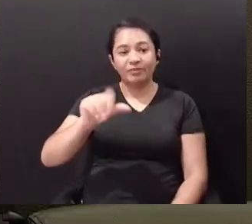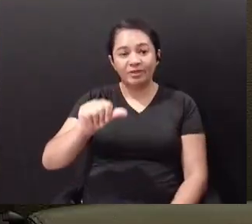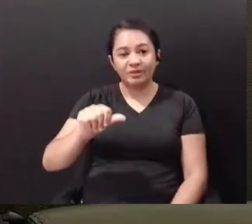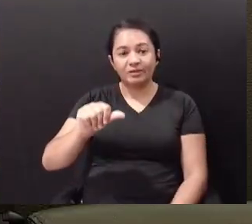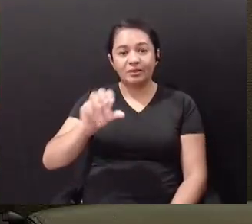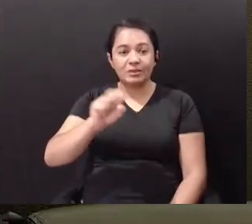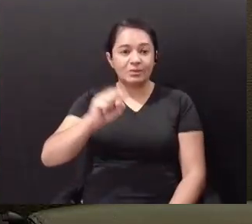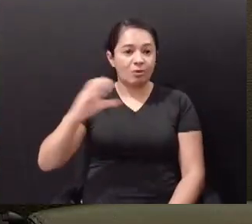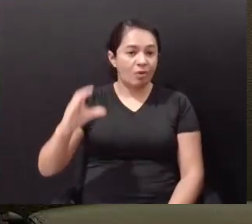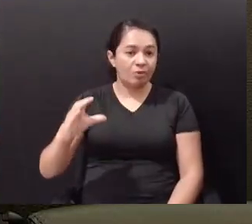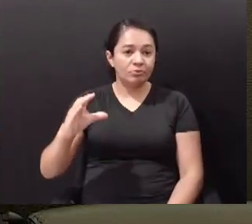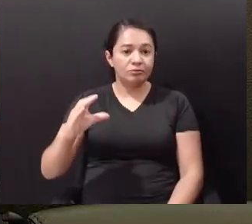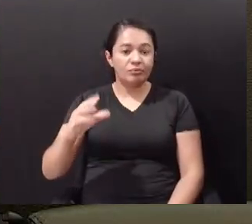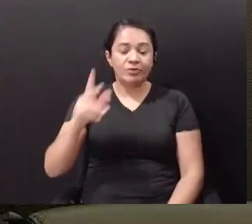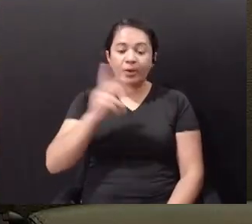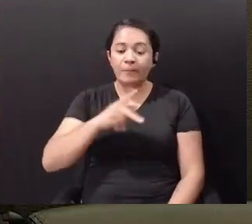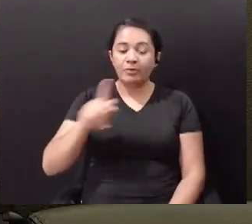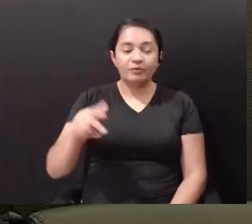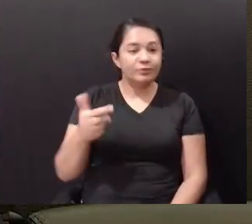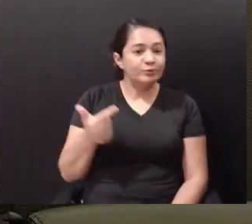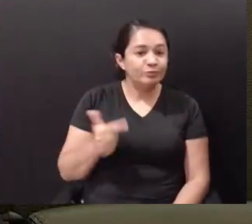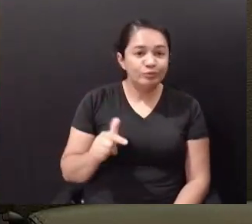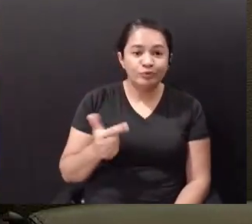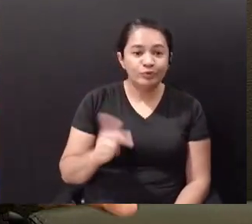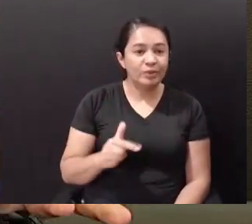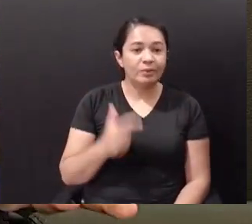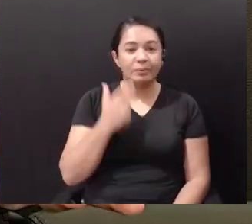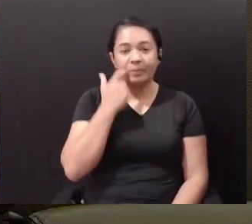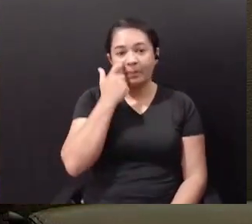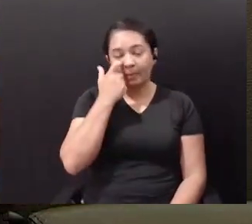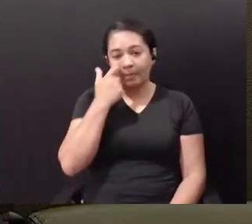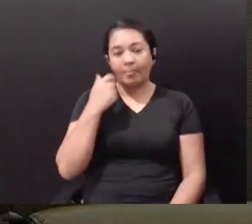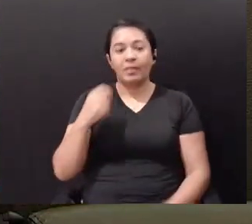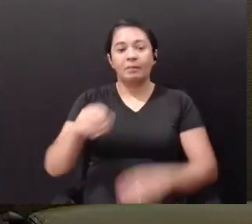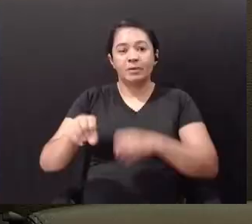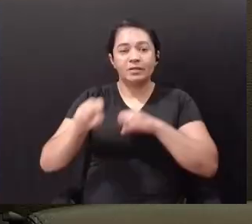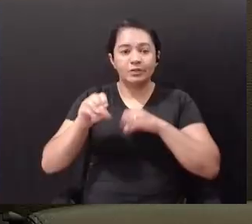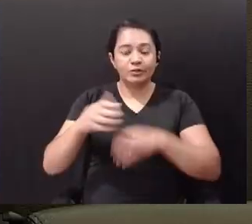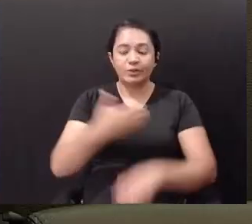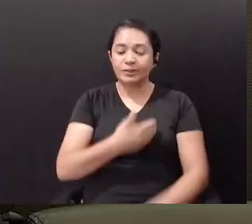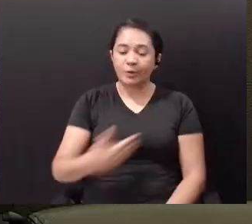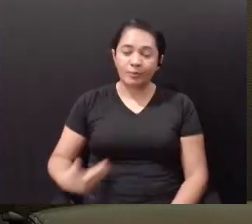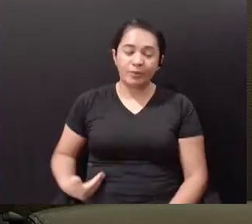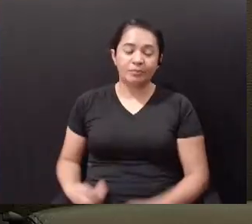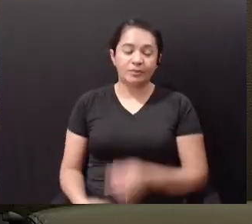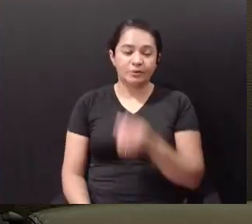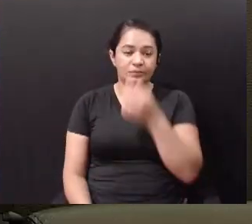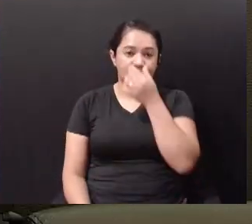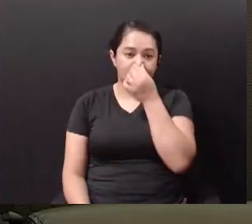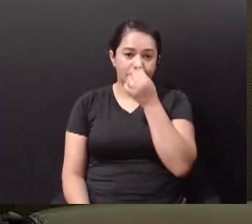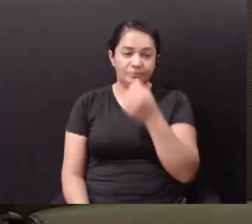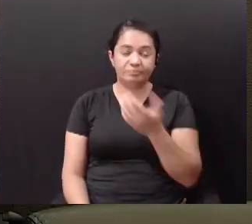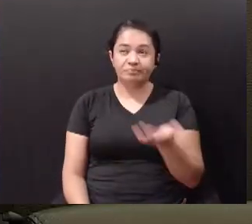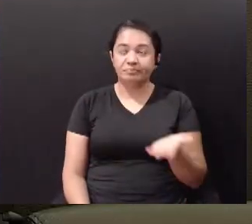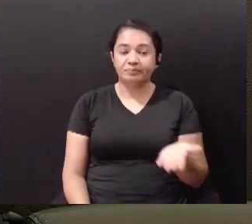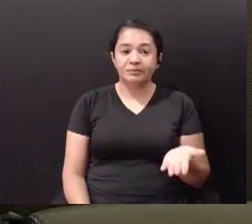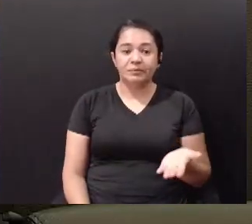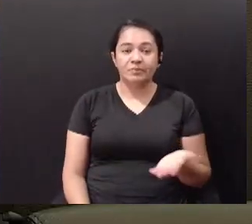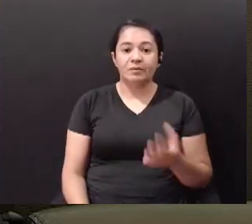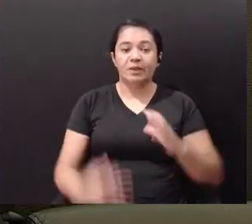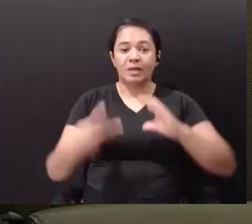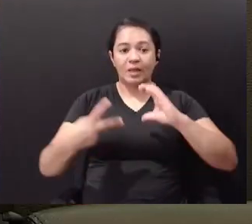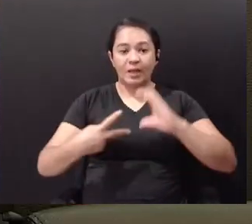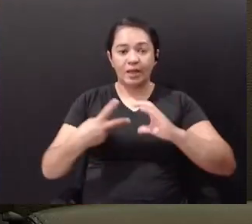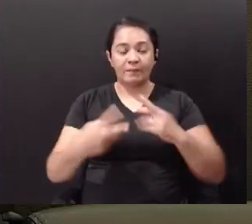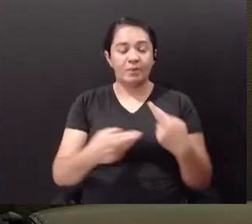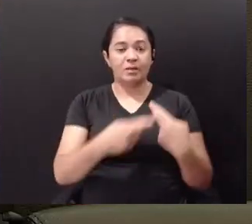para prover essa instrução pública, como eles chamam. E a Câmara, como responsável pelas